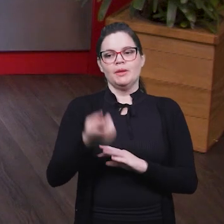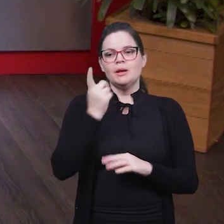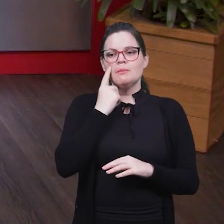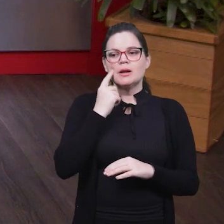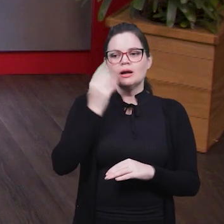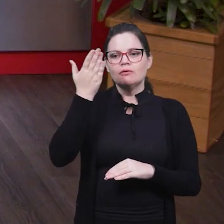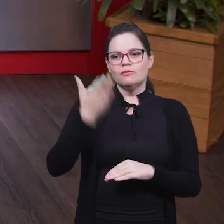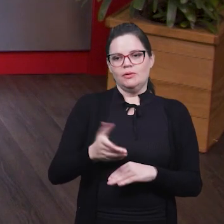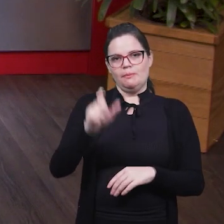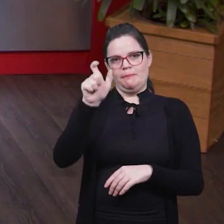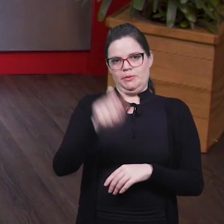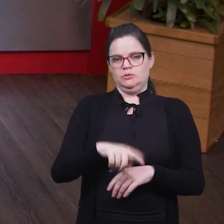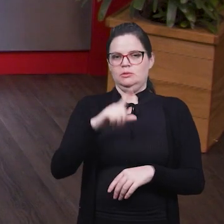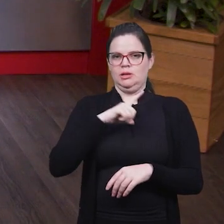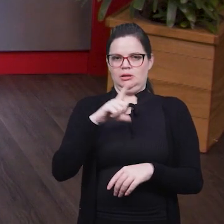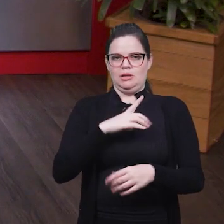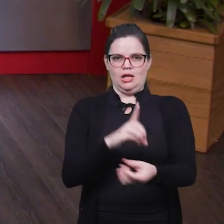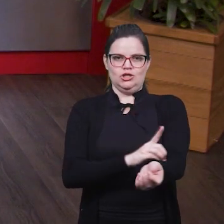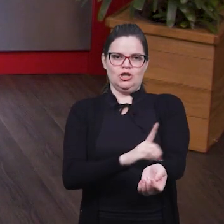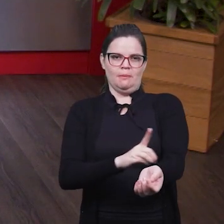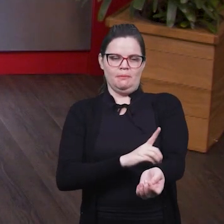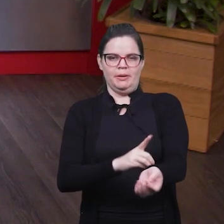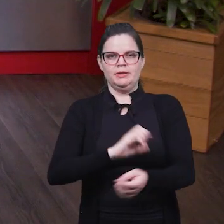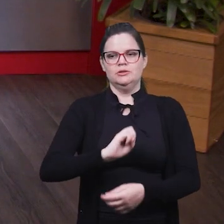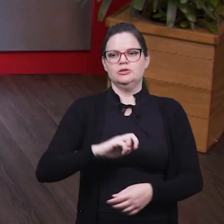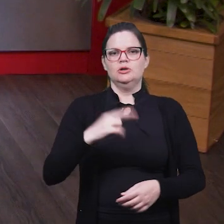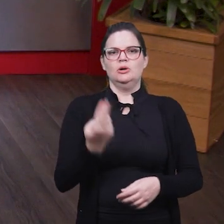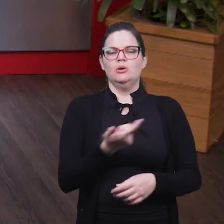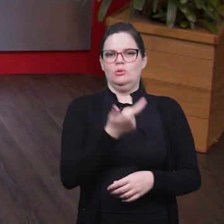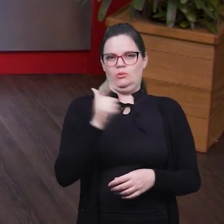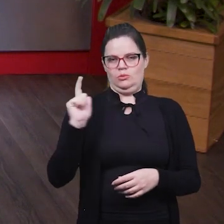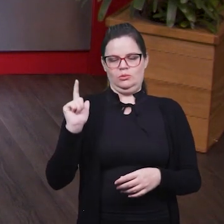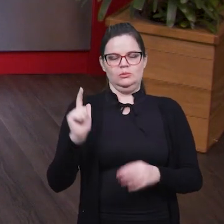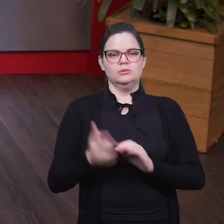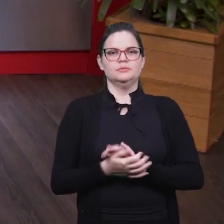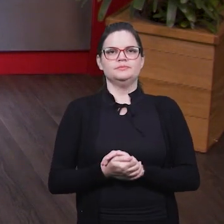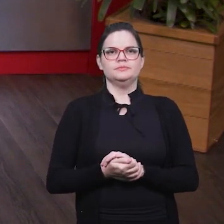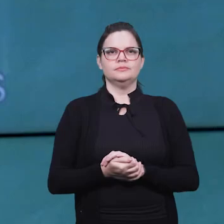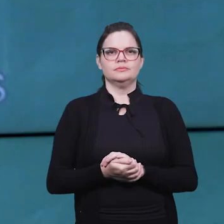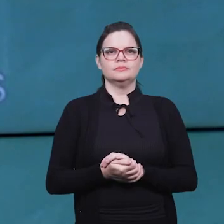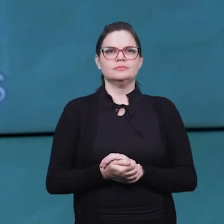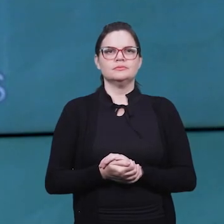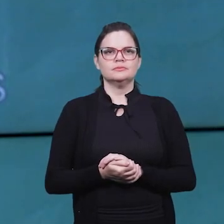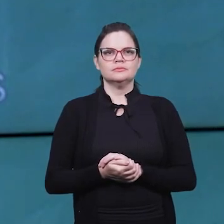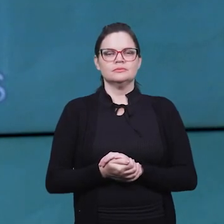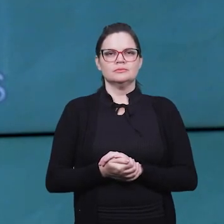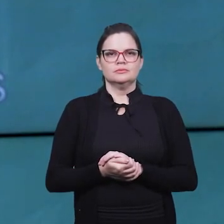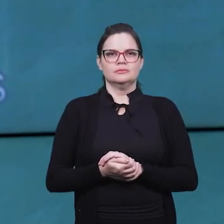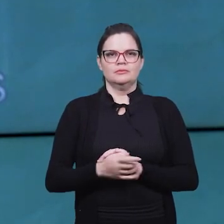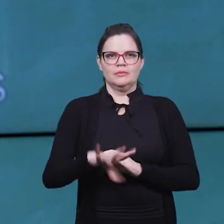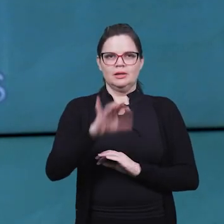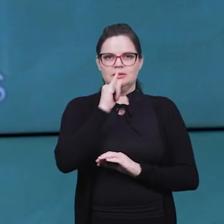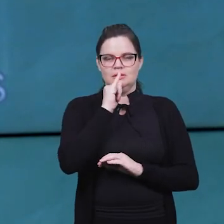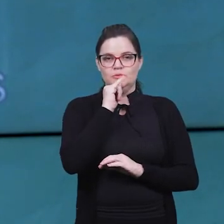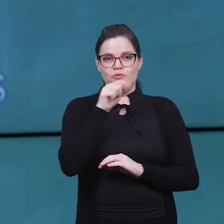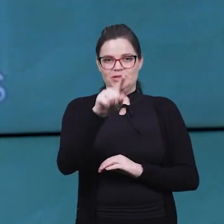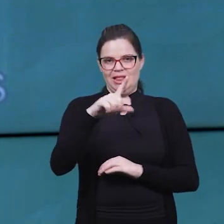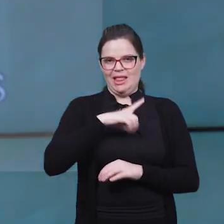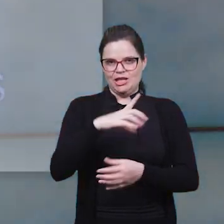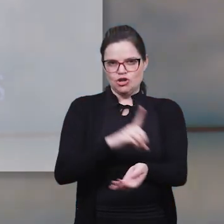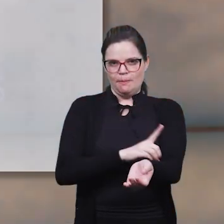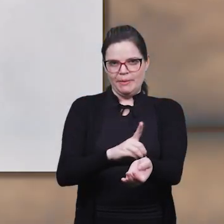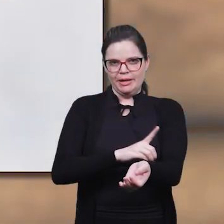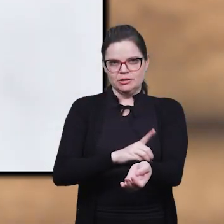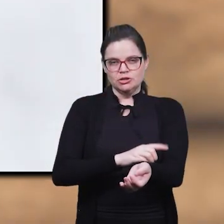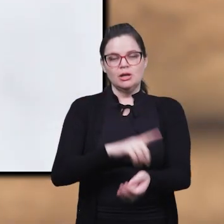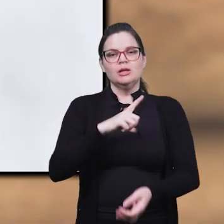alterada. Como os diabéticos, outras formas de medir glicose, como é? Existe um aparelho que ele é